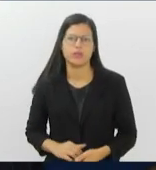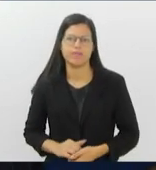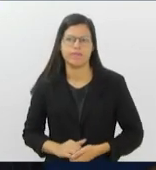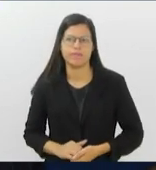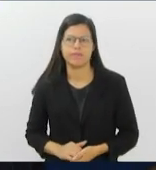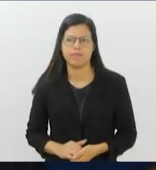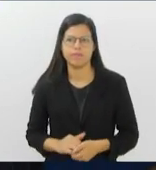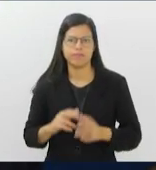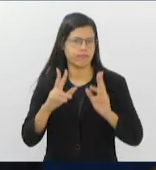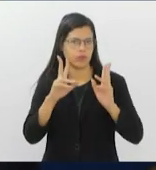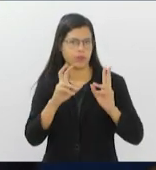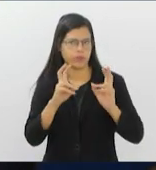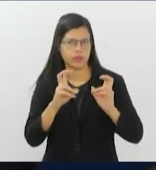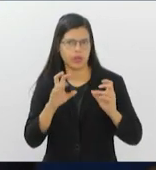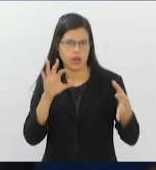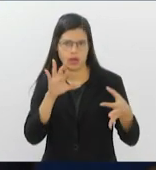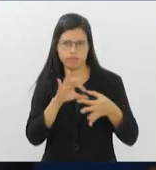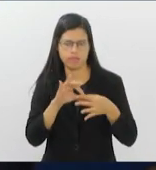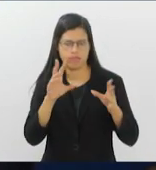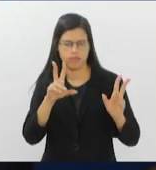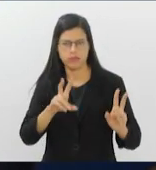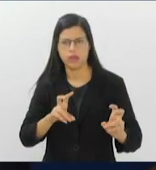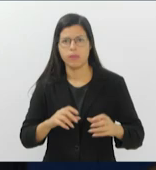nesse tema.